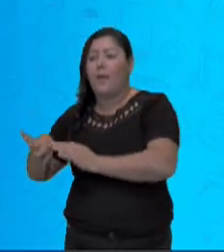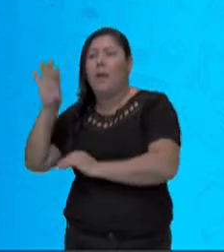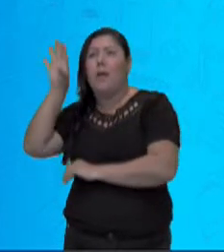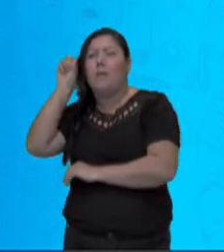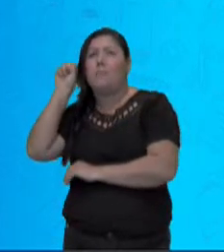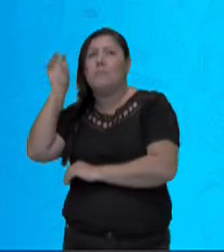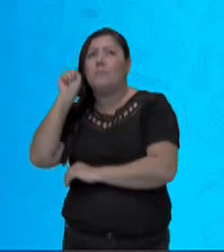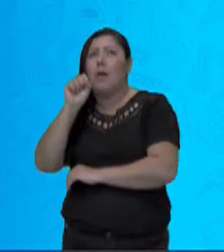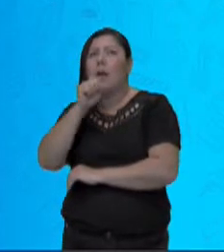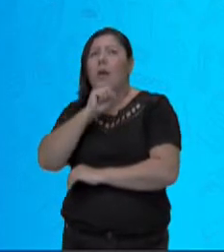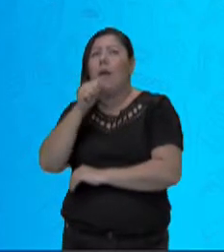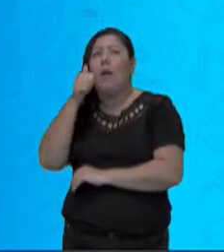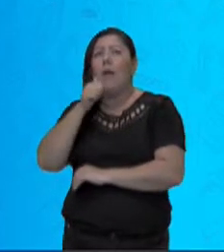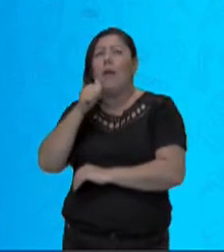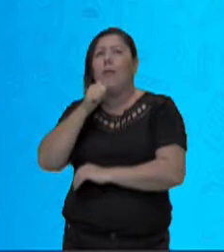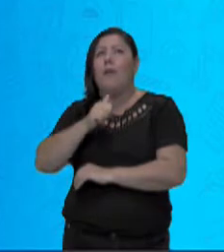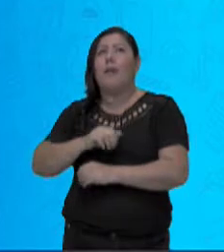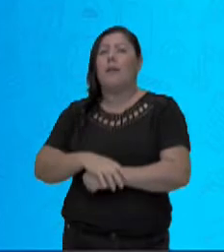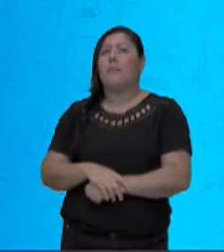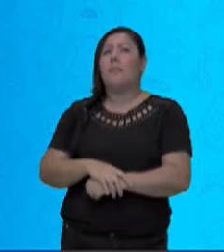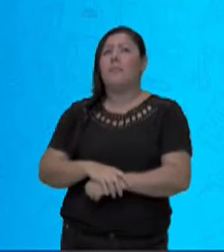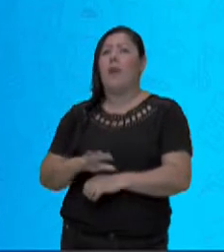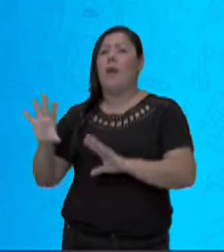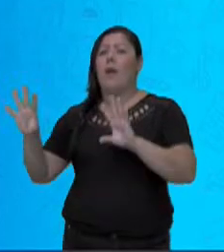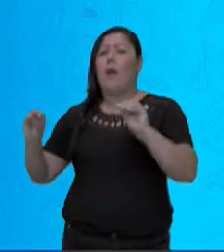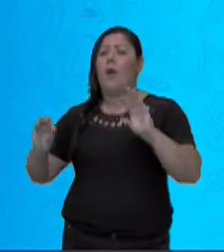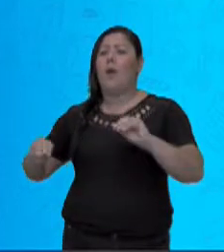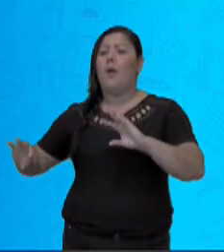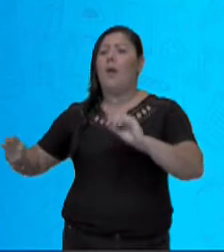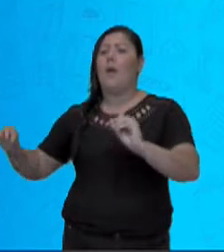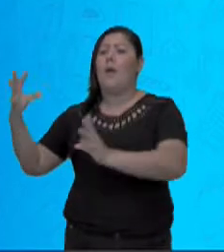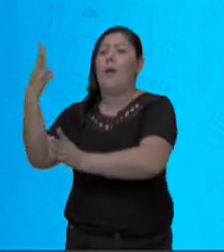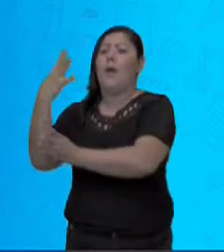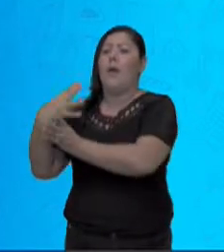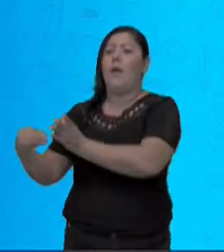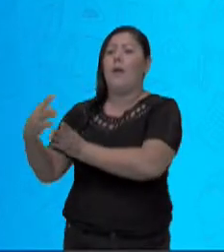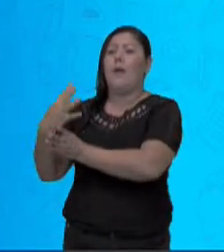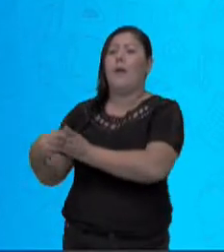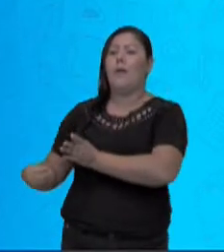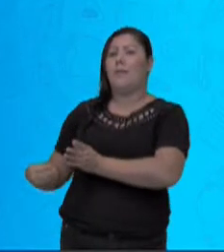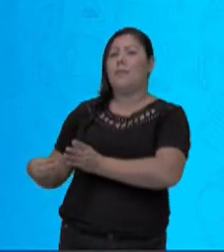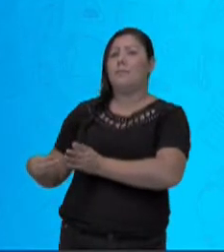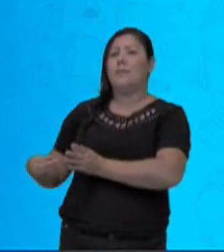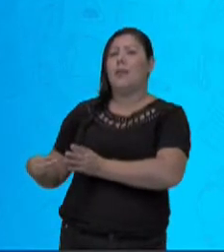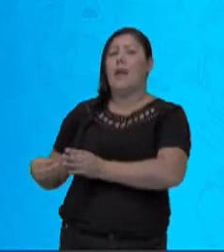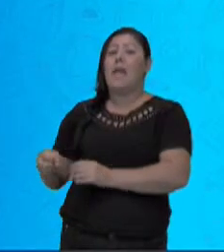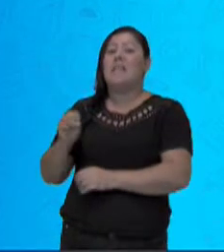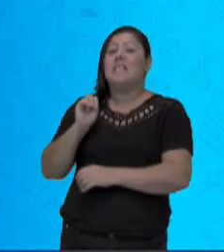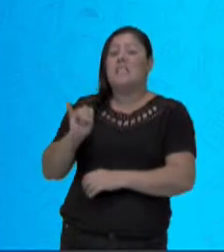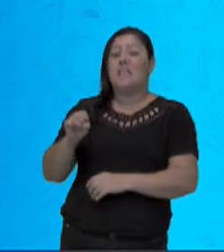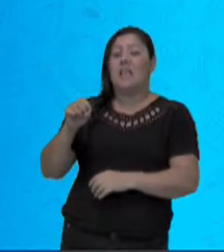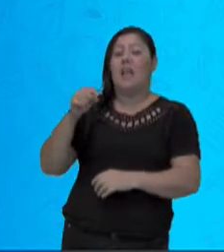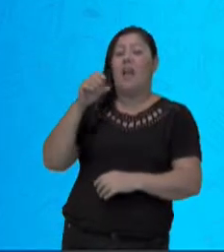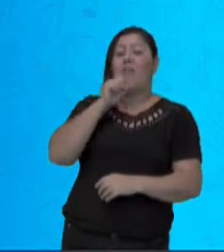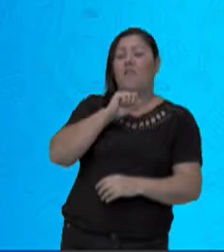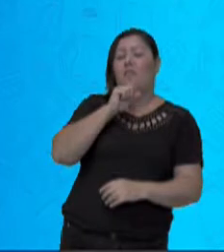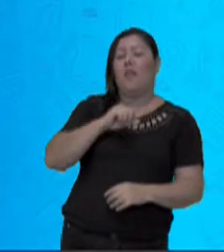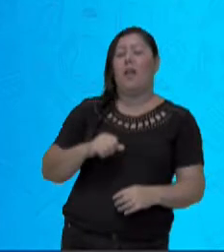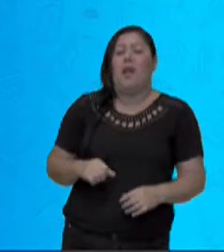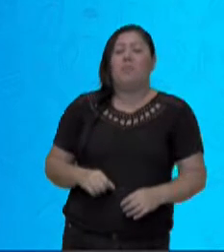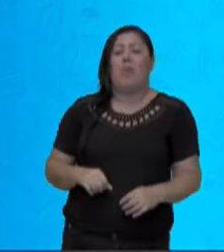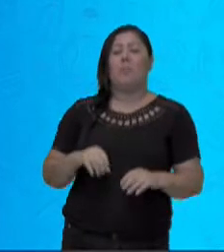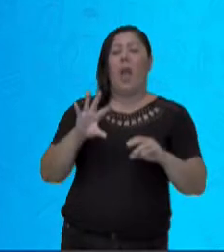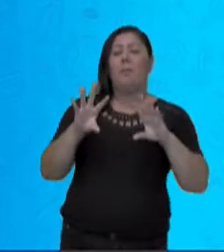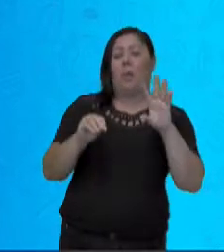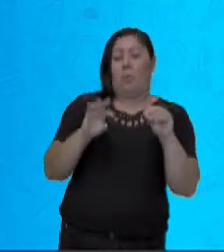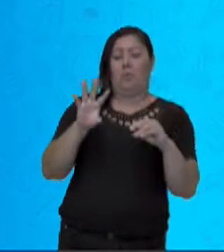velhinha, principiou também a miar nessa língua, e se ela resmungava, o gatinho